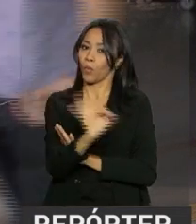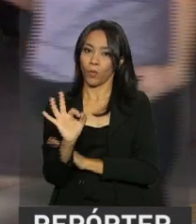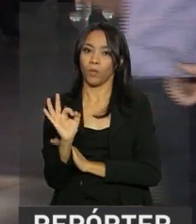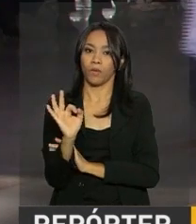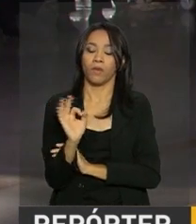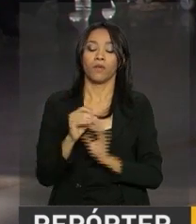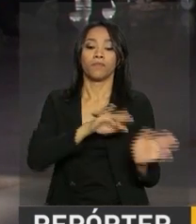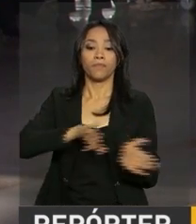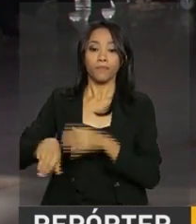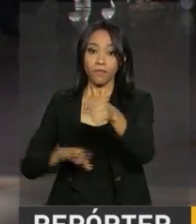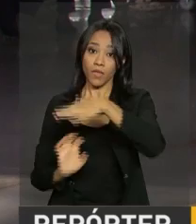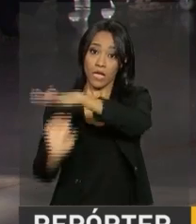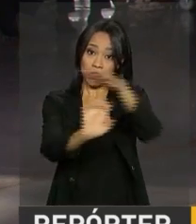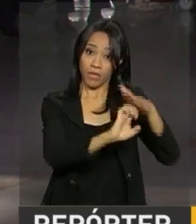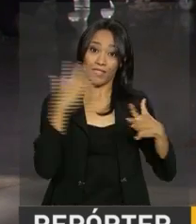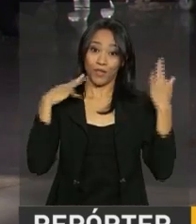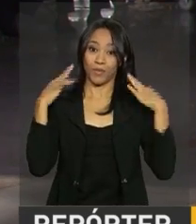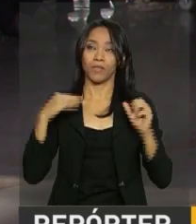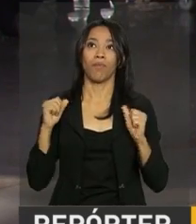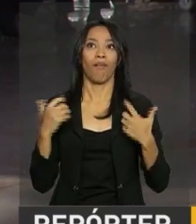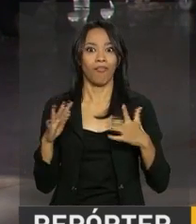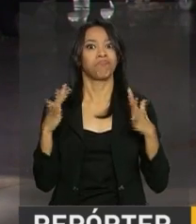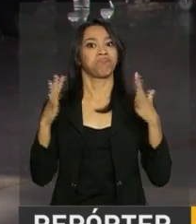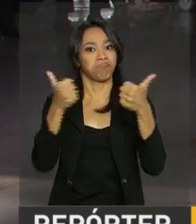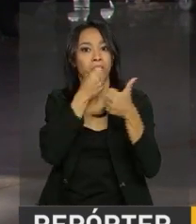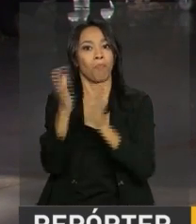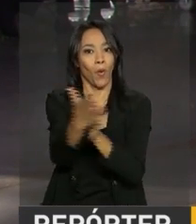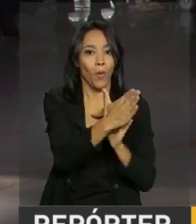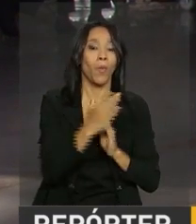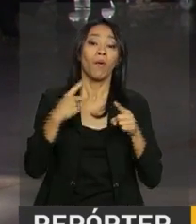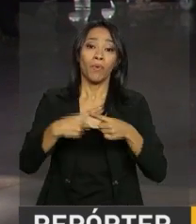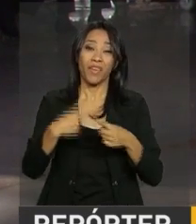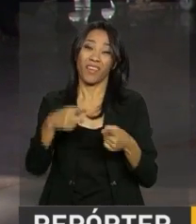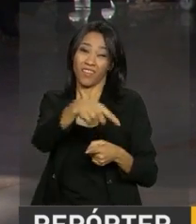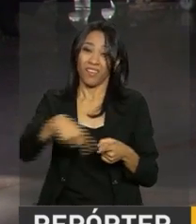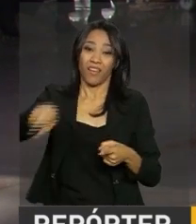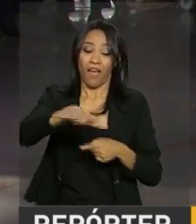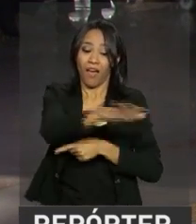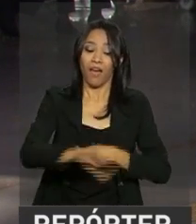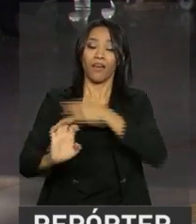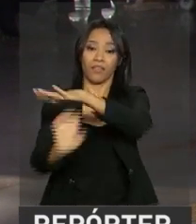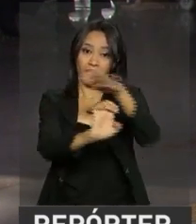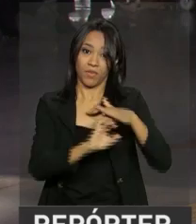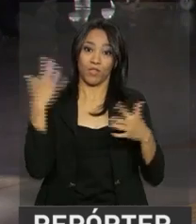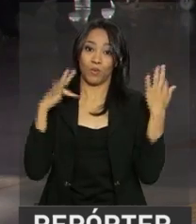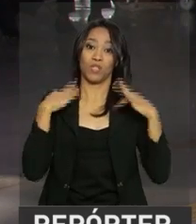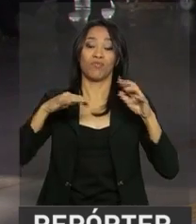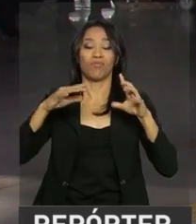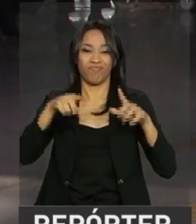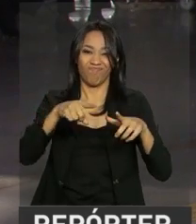agências de turismo nacionais comemoraram a medida é que o setor foi afetado pela crise econômica e a procura por viagens